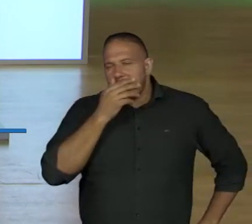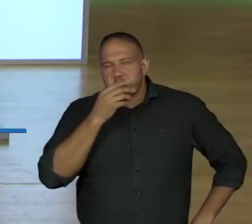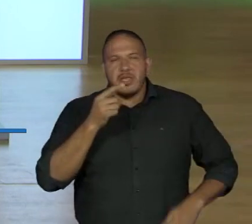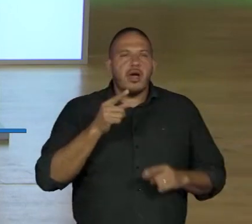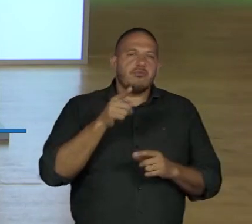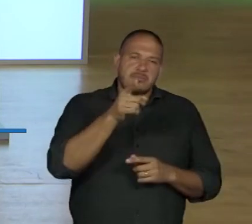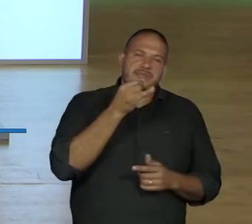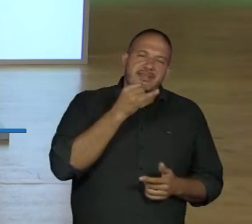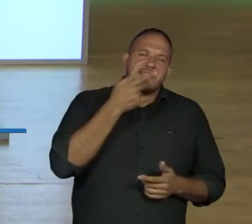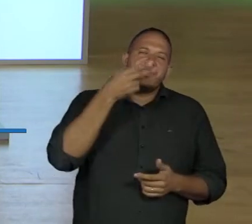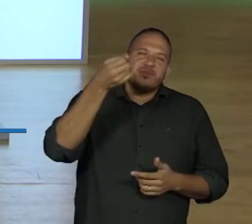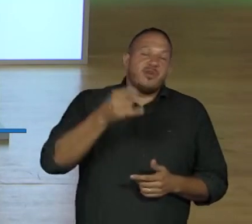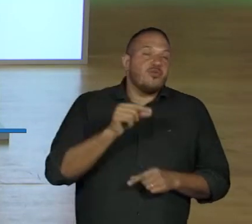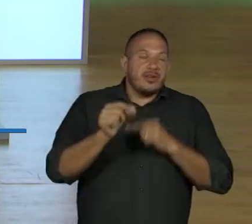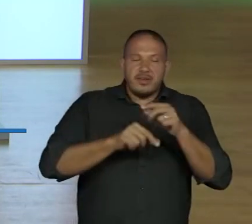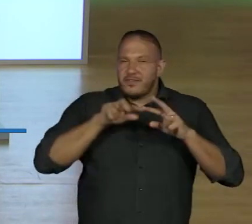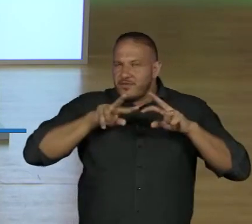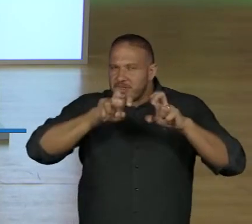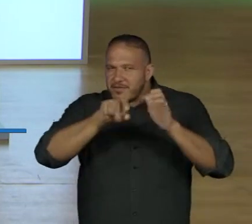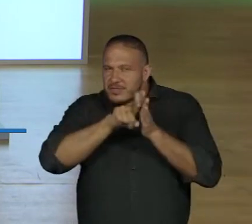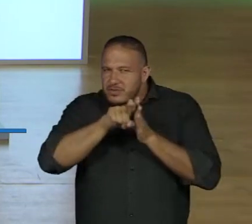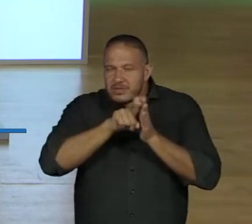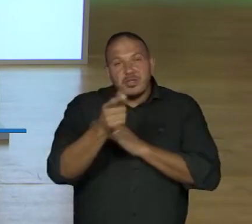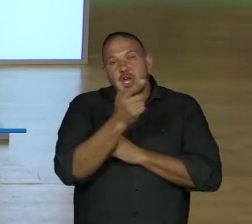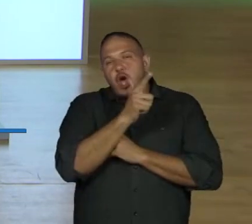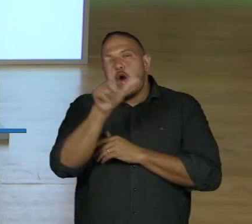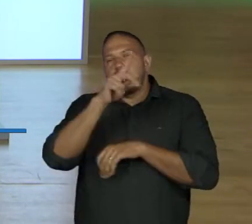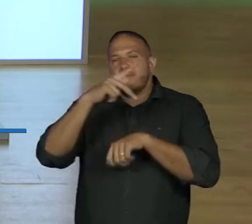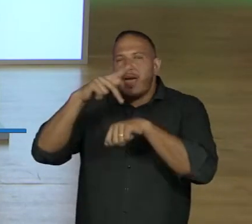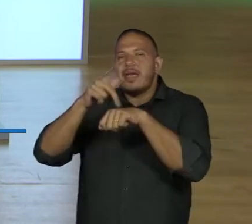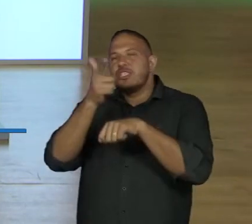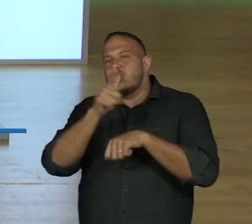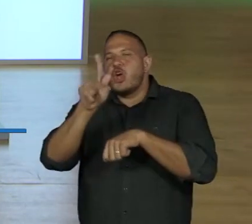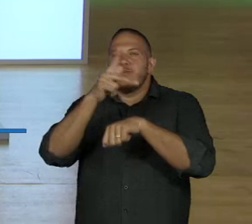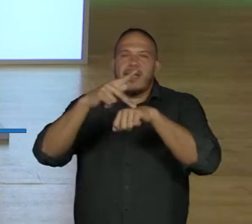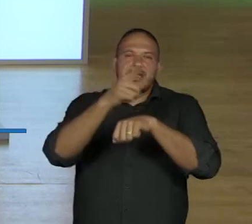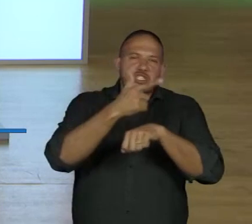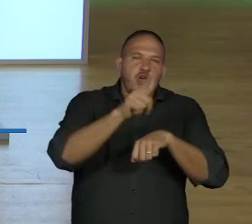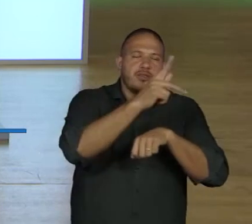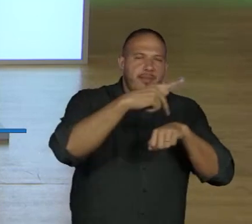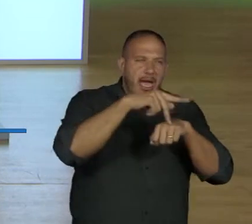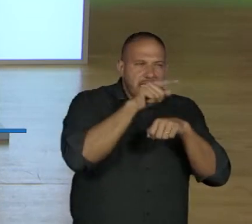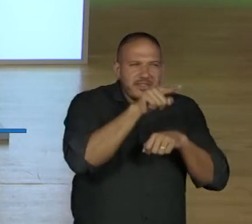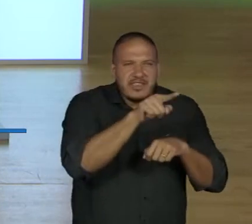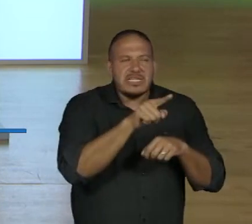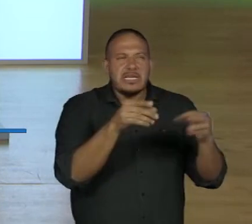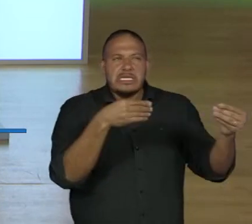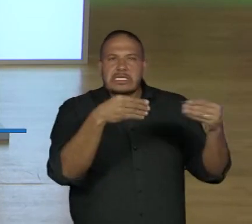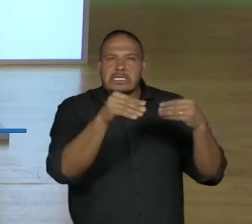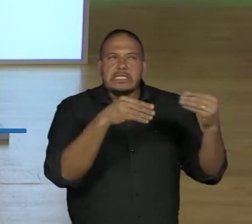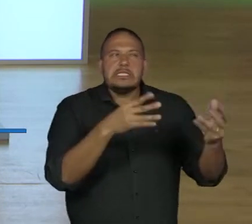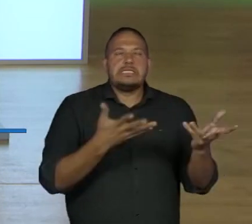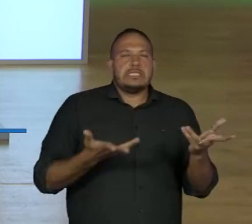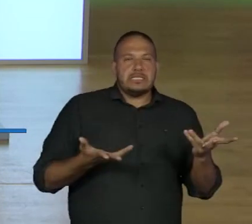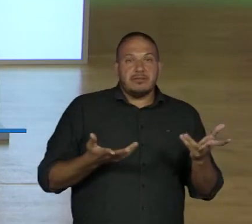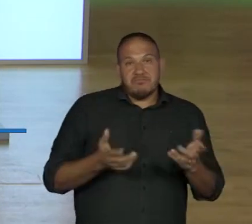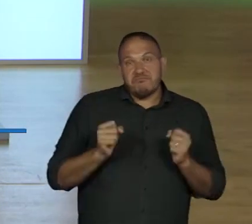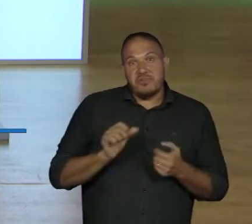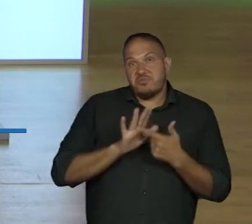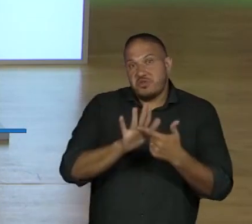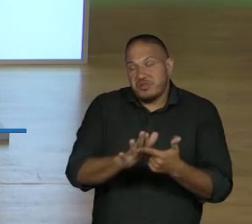caso aqui, então, eles foram investigar a situação em outros países fora do Brasil e pode trazer, igual vocês